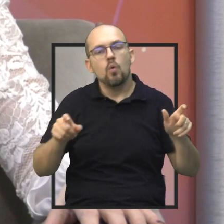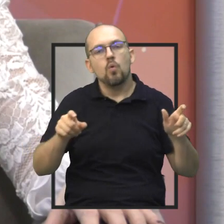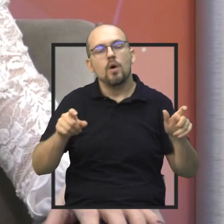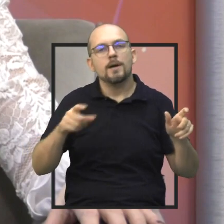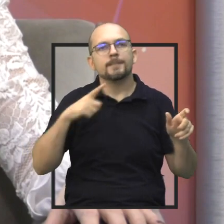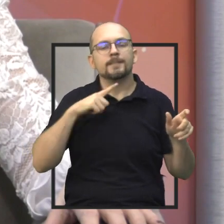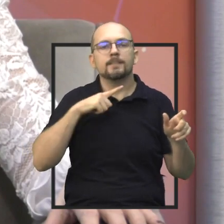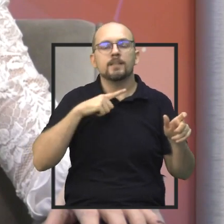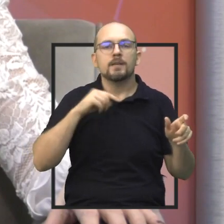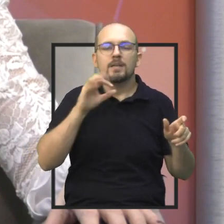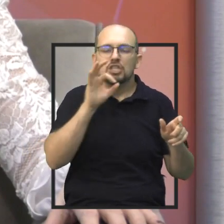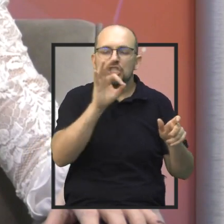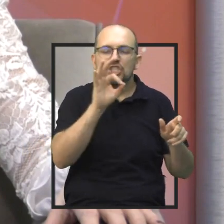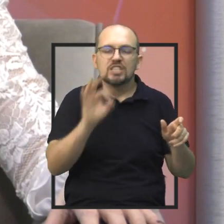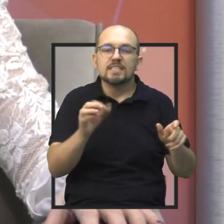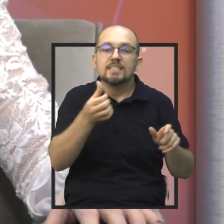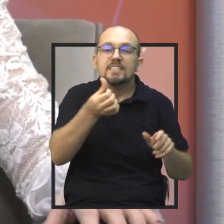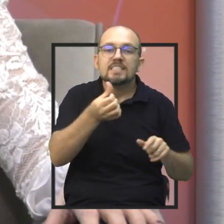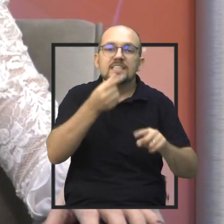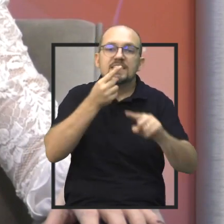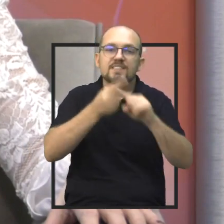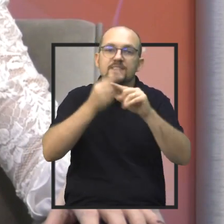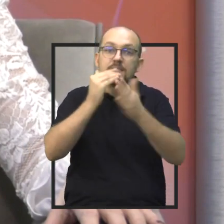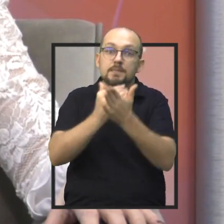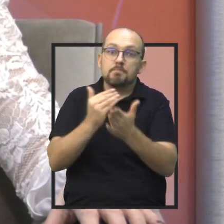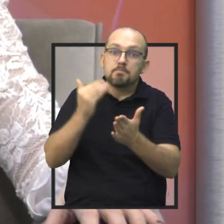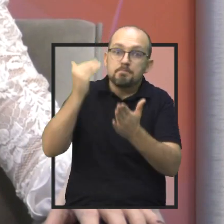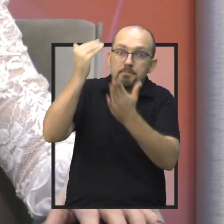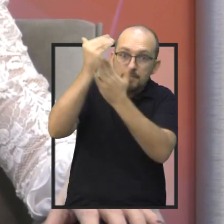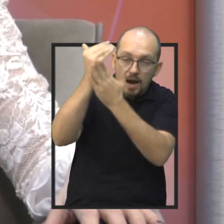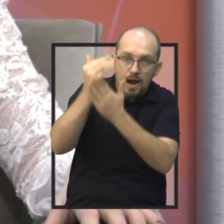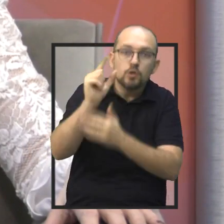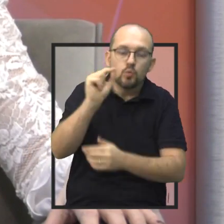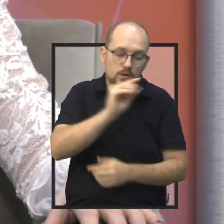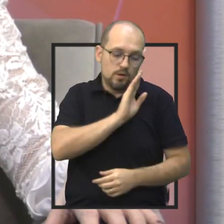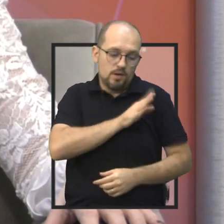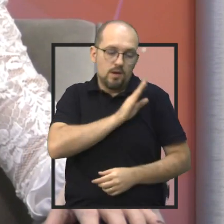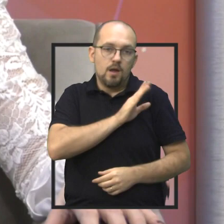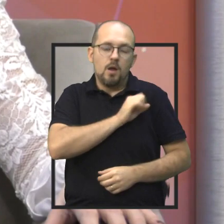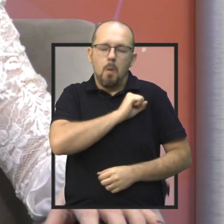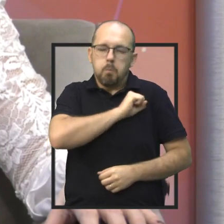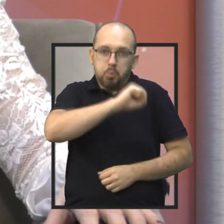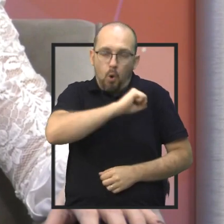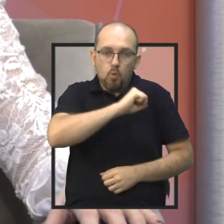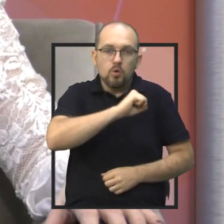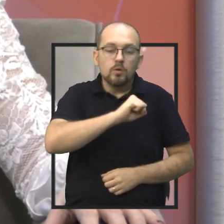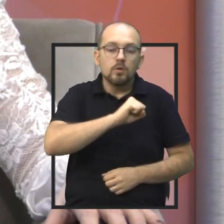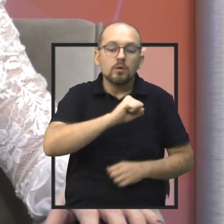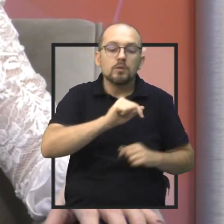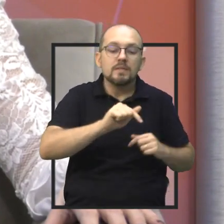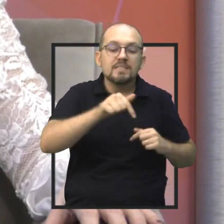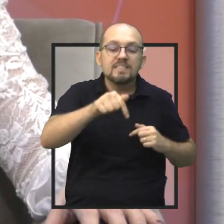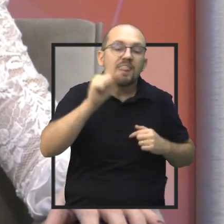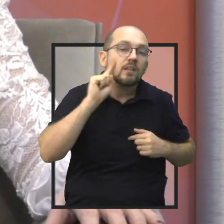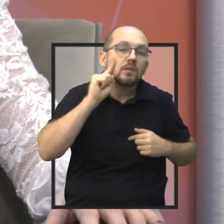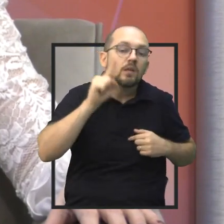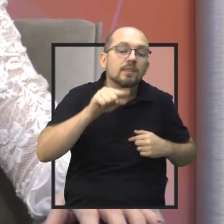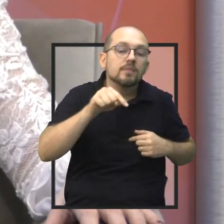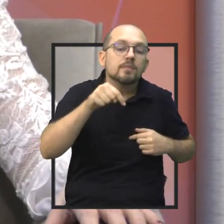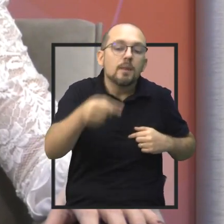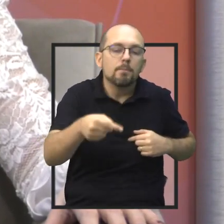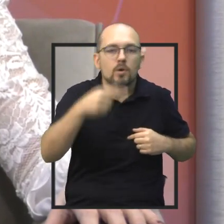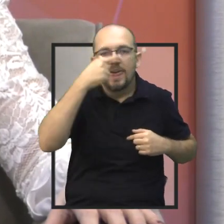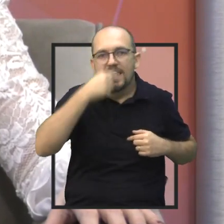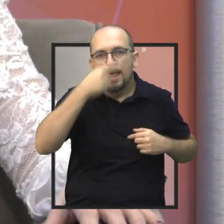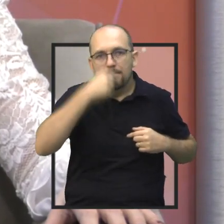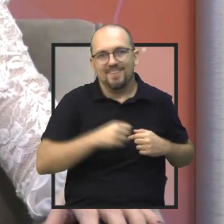existe uma chance de 6 vezes maior de infarto agudo de miocárdio até 7 dias após um quadro